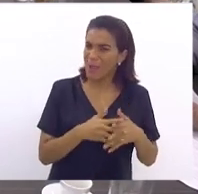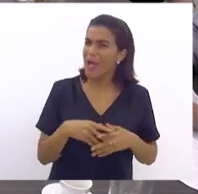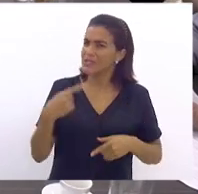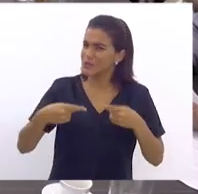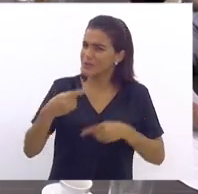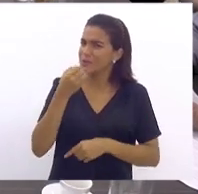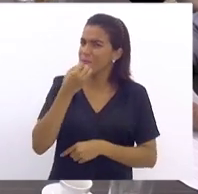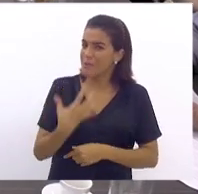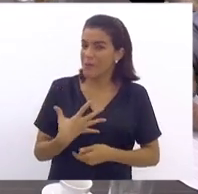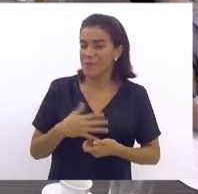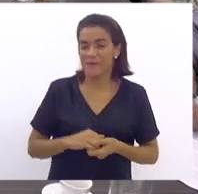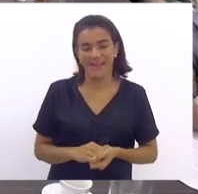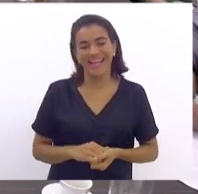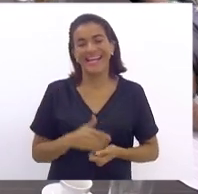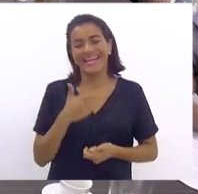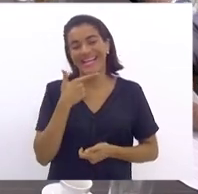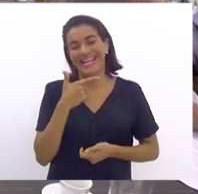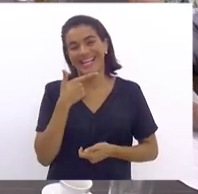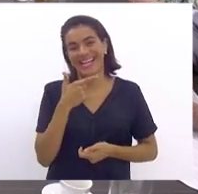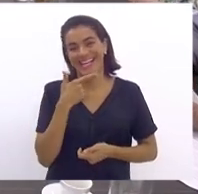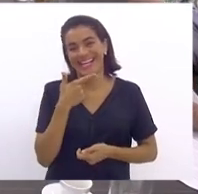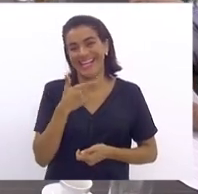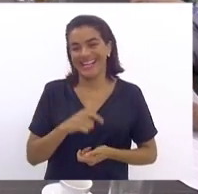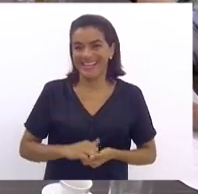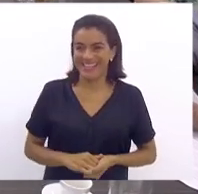boa. Então,